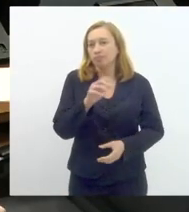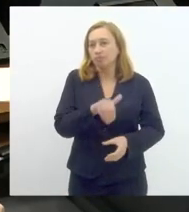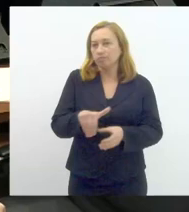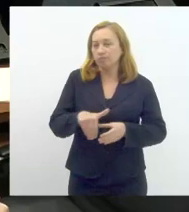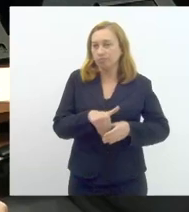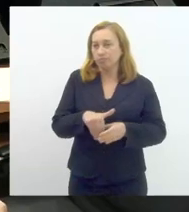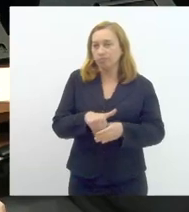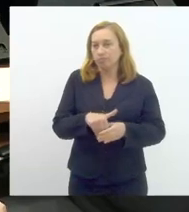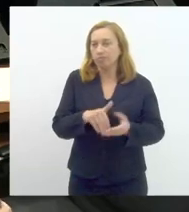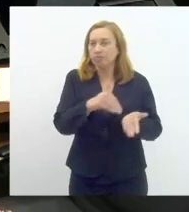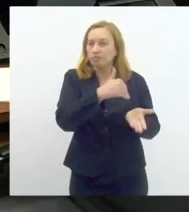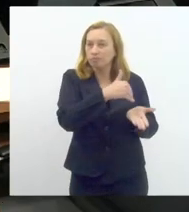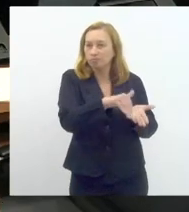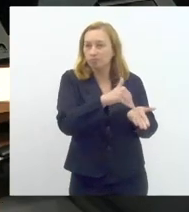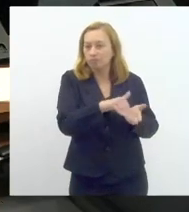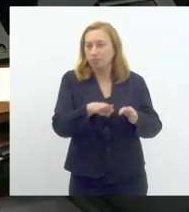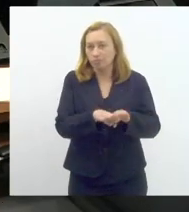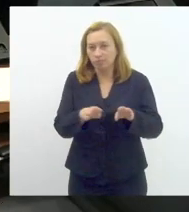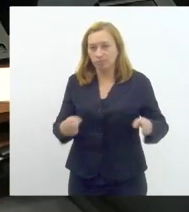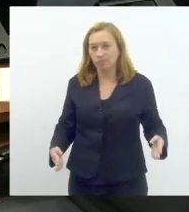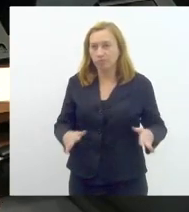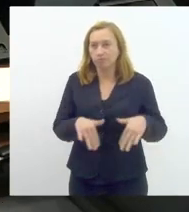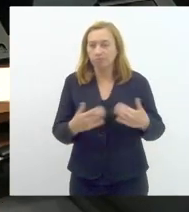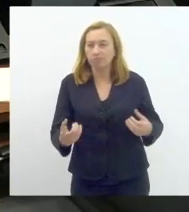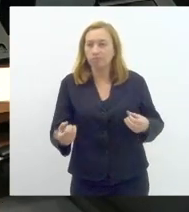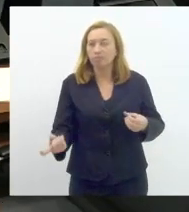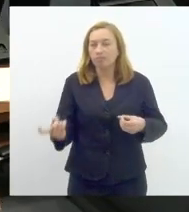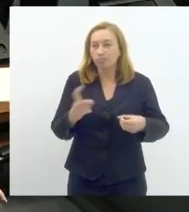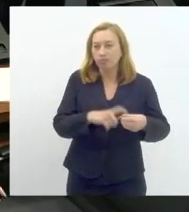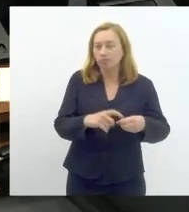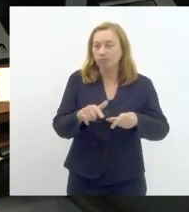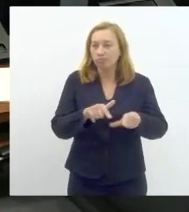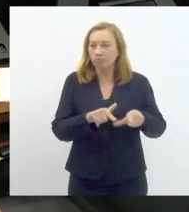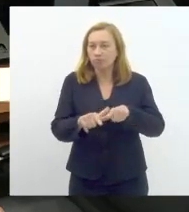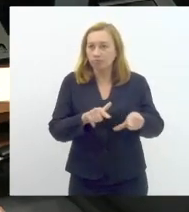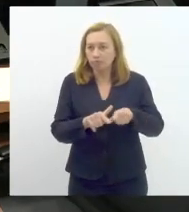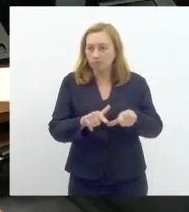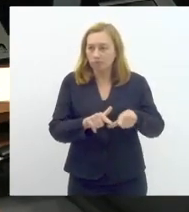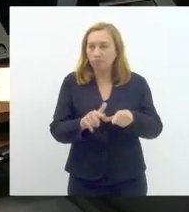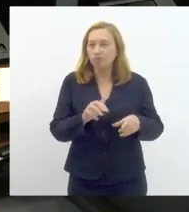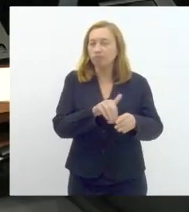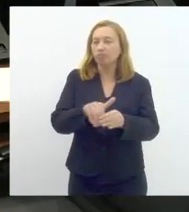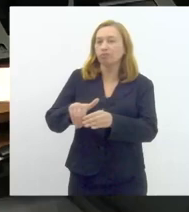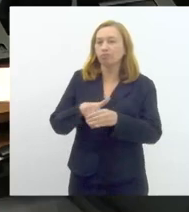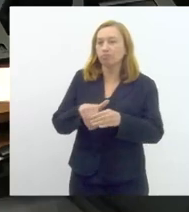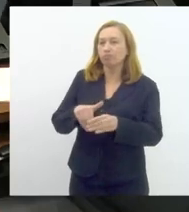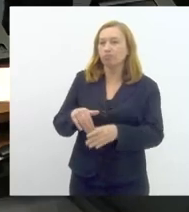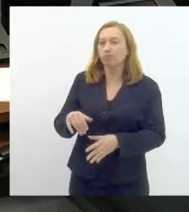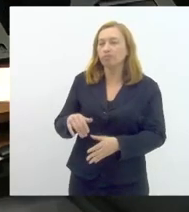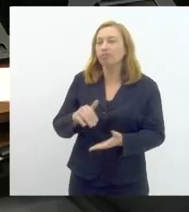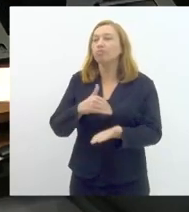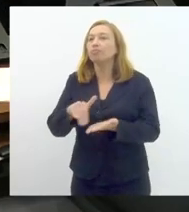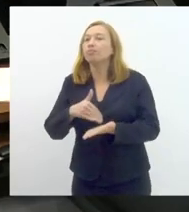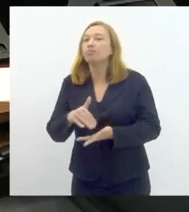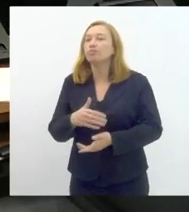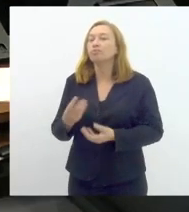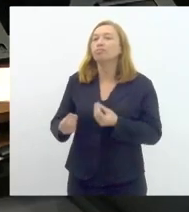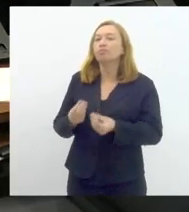justamente o dos secretários da mesa. Então, reabro os trabalhos. Como vota, secretária?